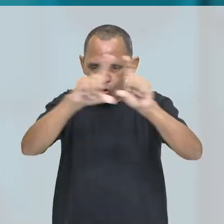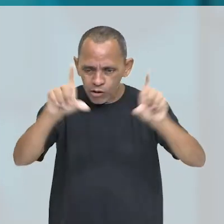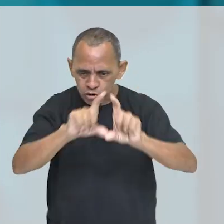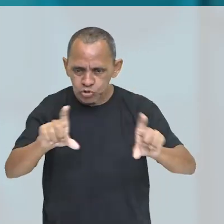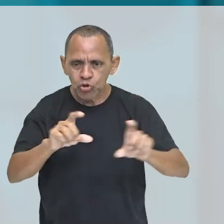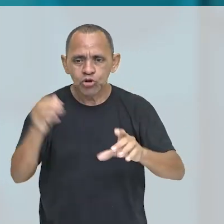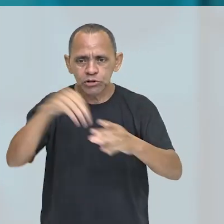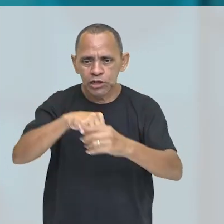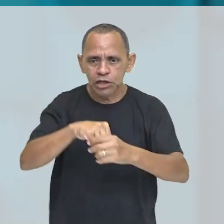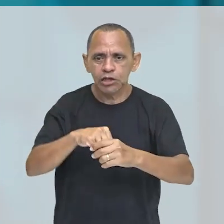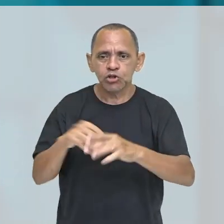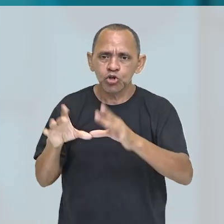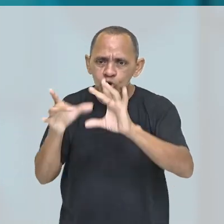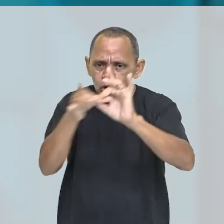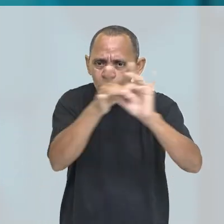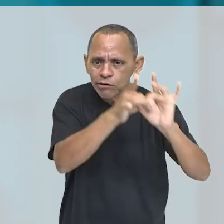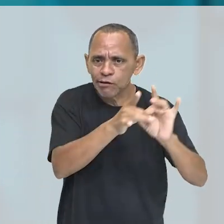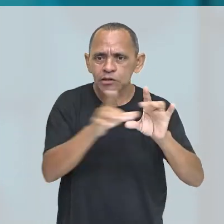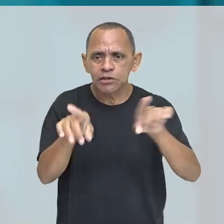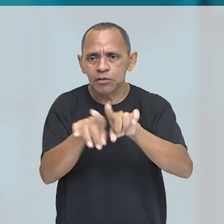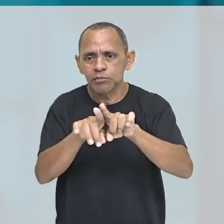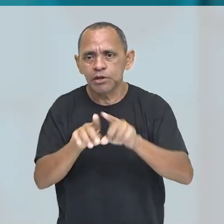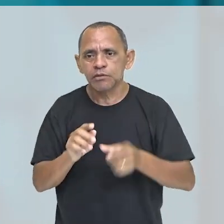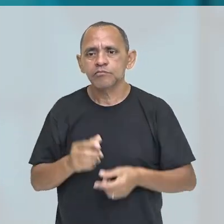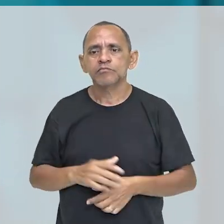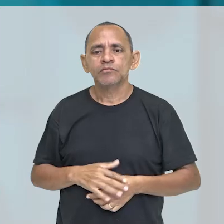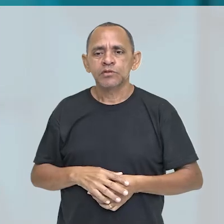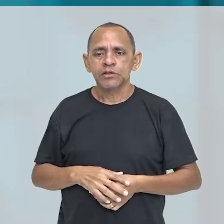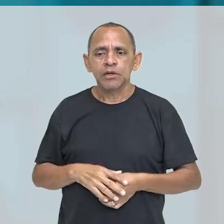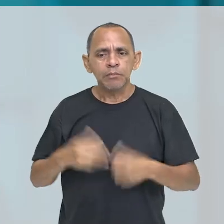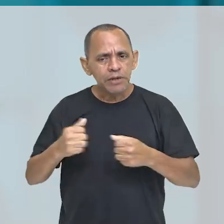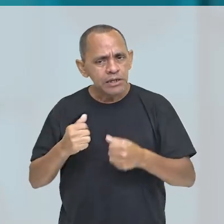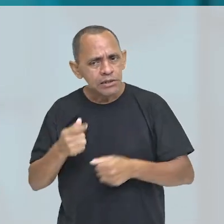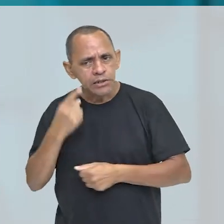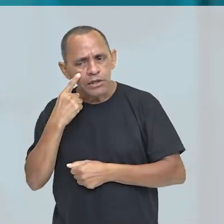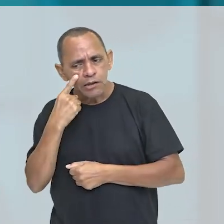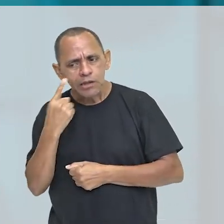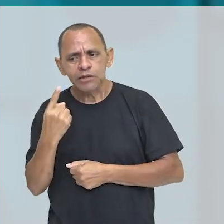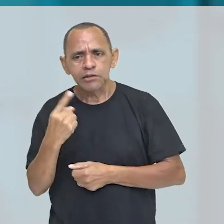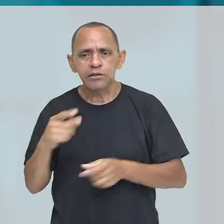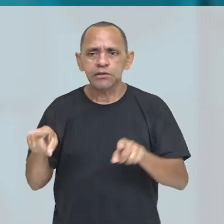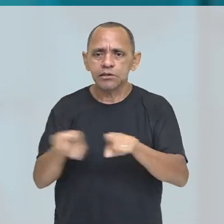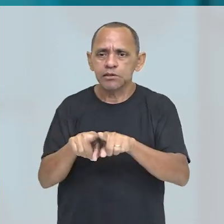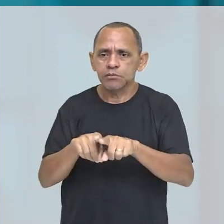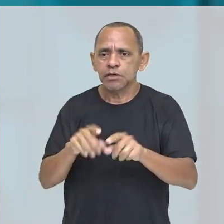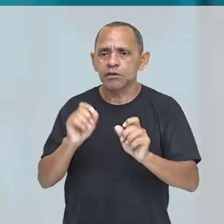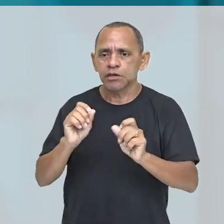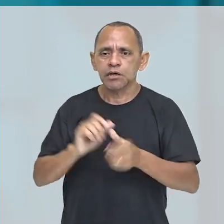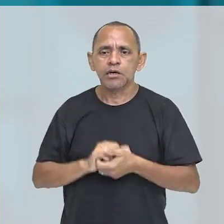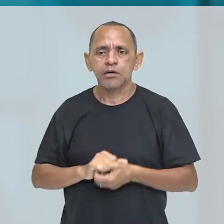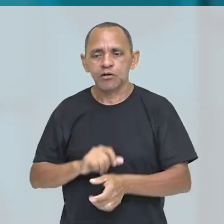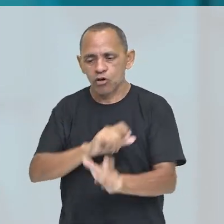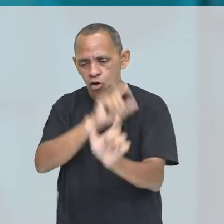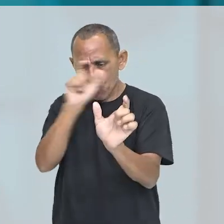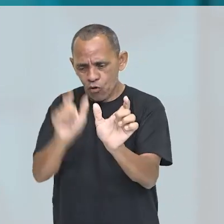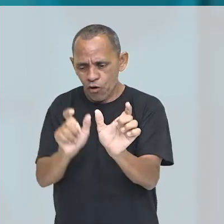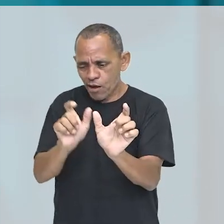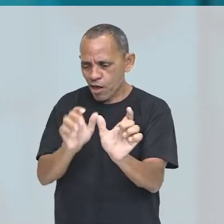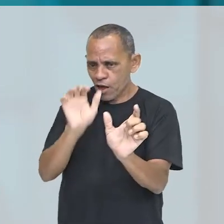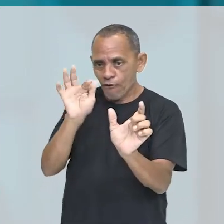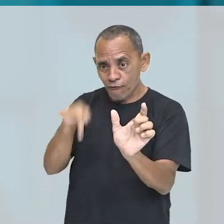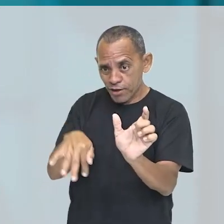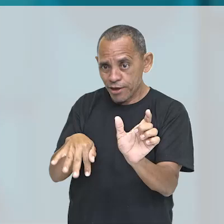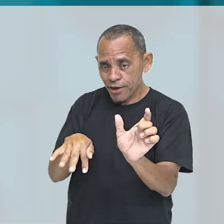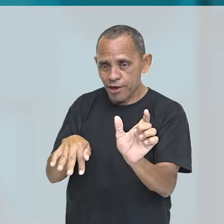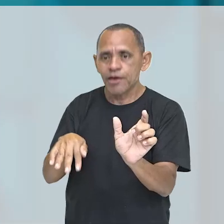dentro de um contexto, tá certo? Aí eu chamo a atenção também para os advérbios com terminação em ly, cuja tradução em língua